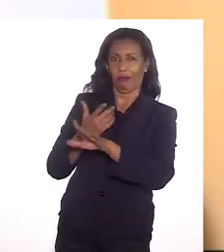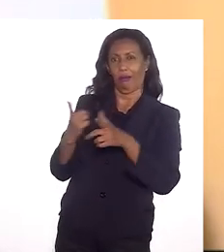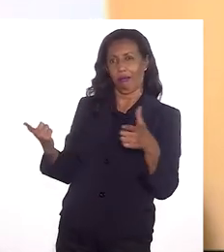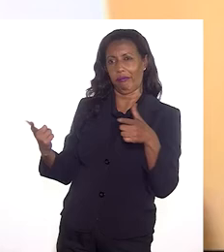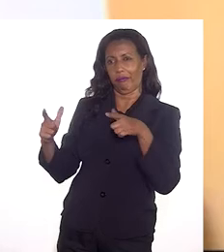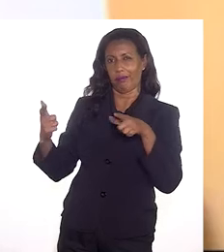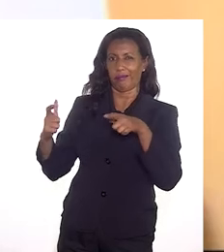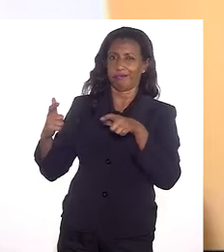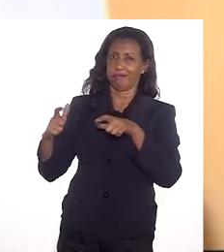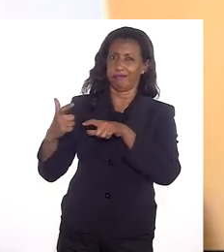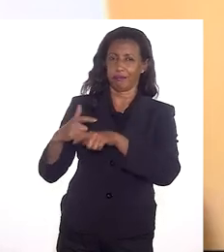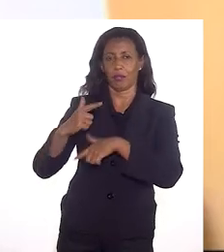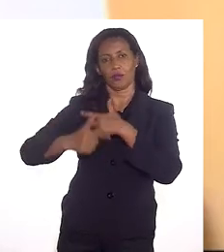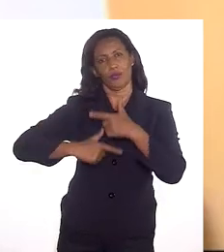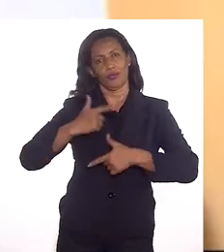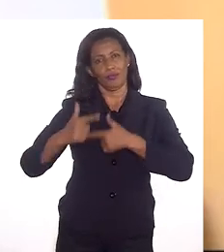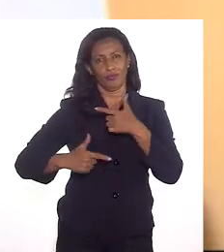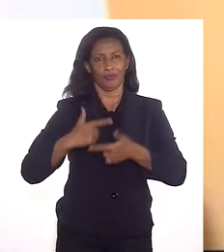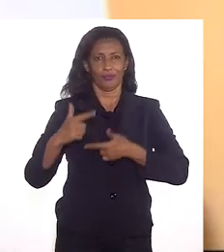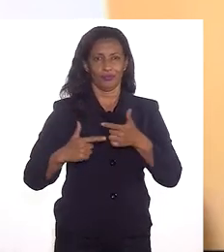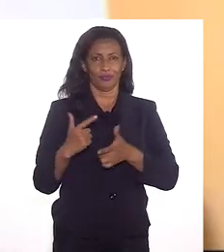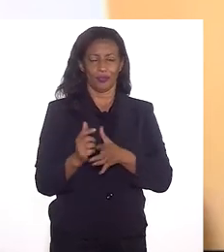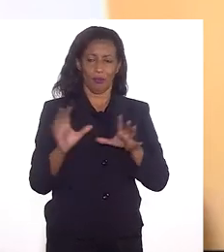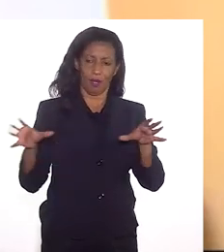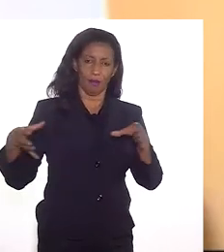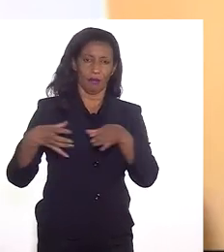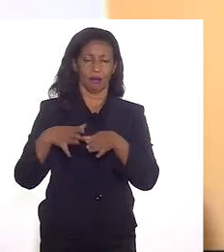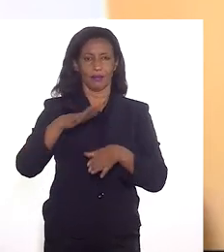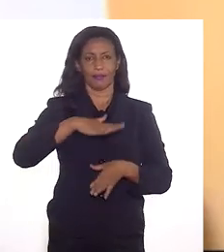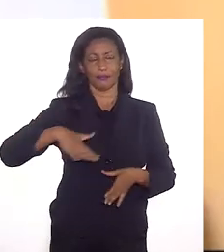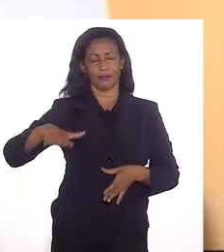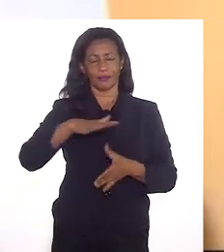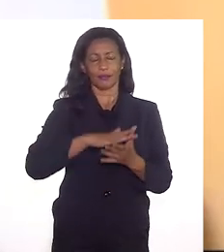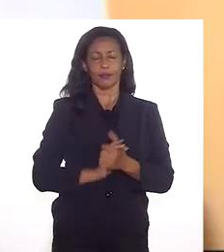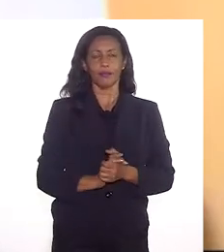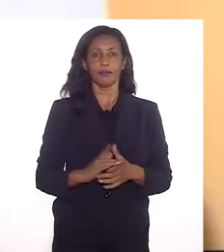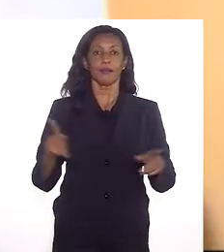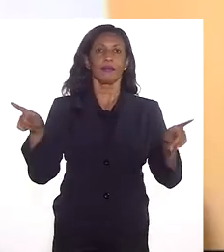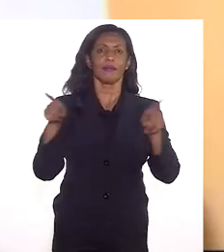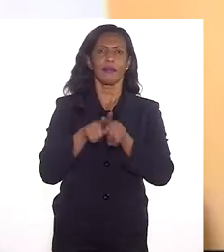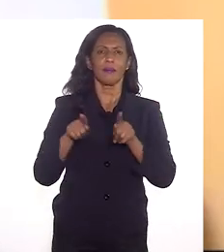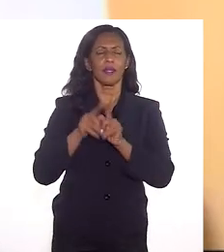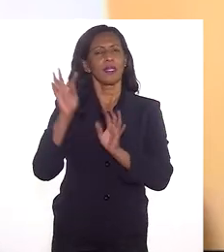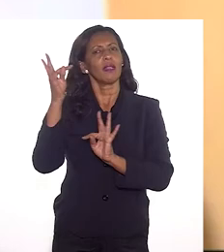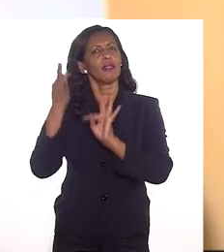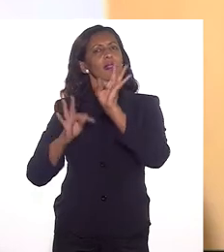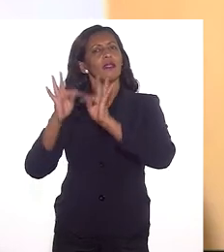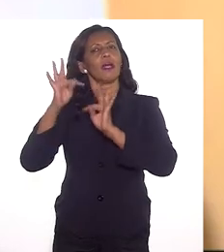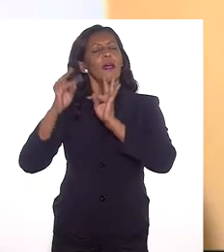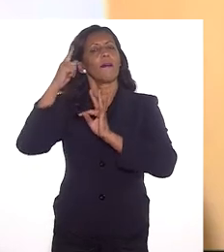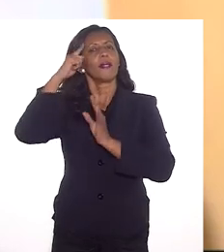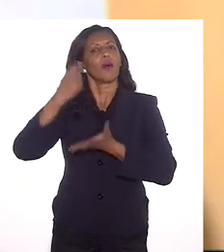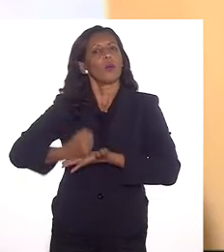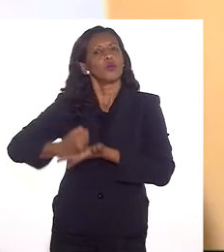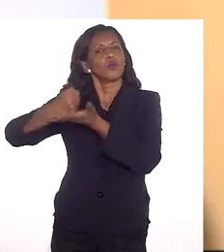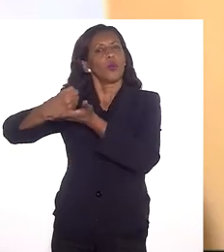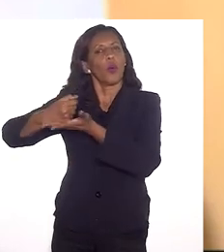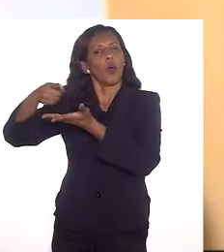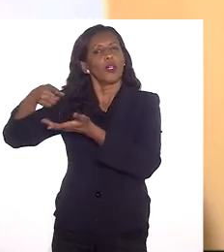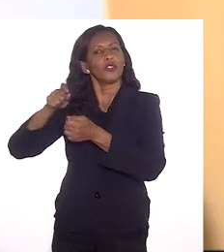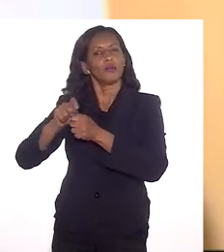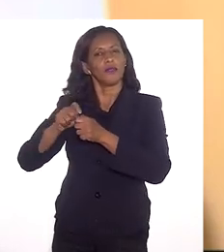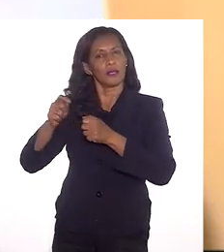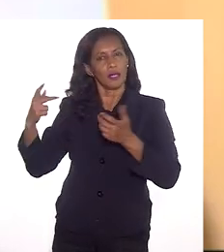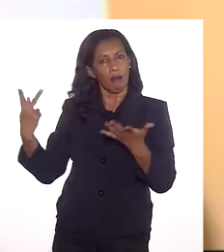viu um esvaziamento assim, dos serviços demandados ali para aquela região. Também pensar a tecnologia como suporte